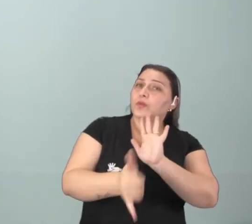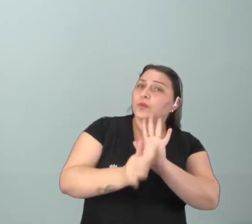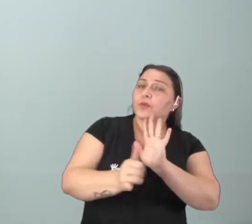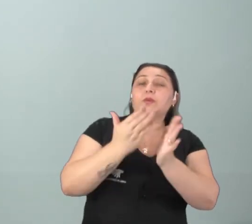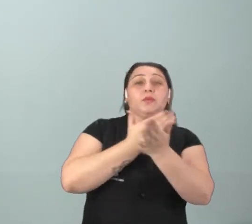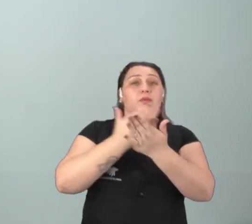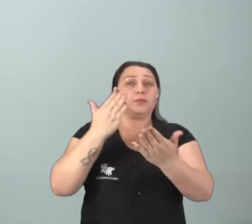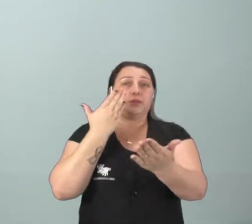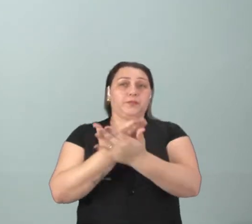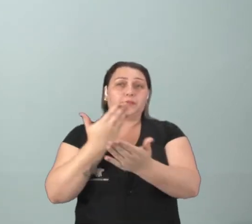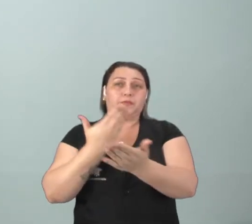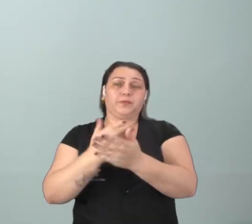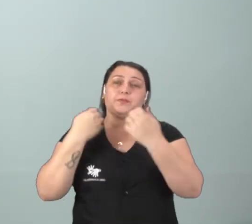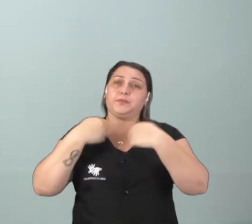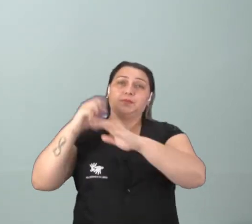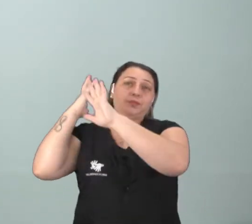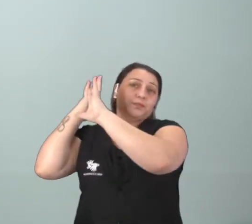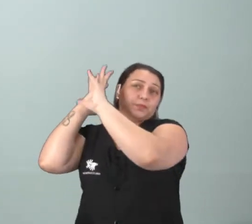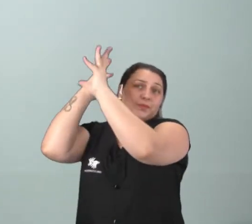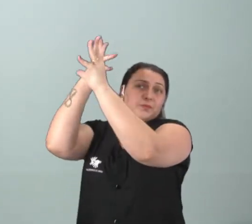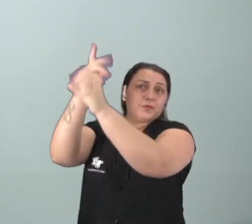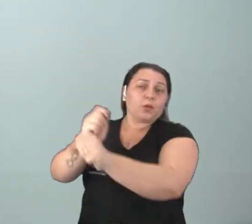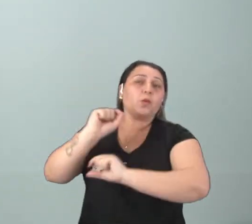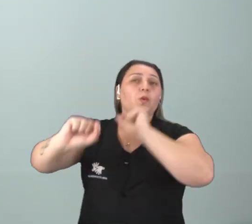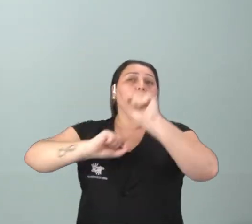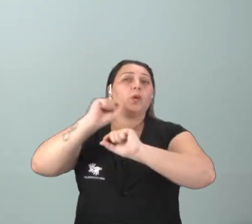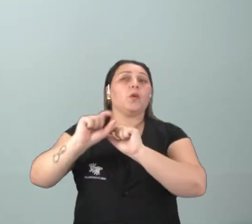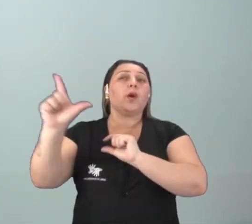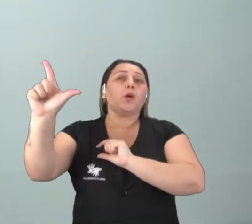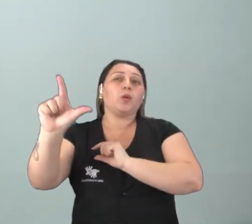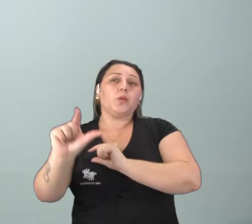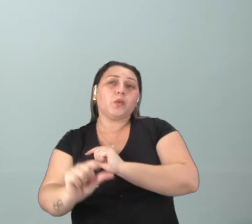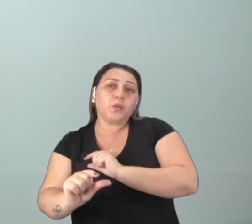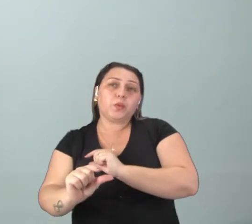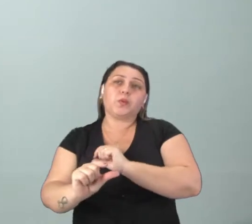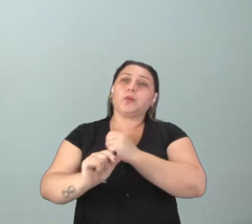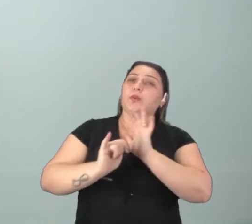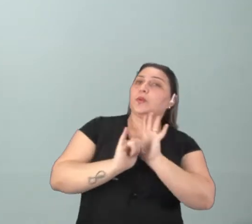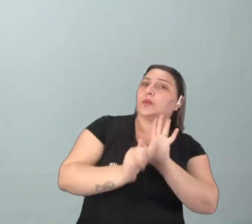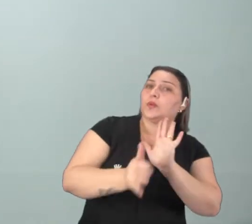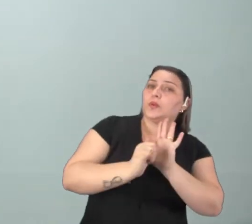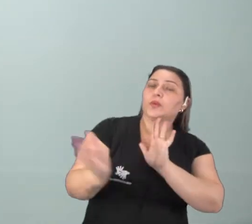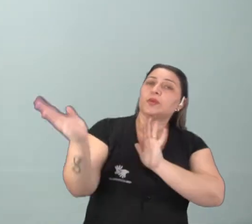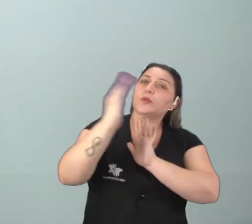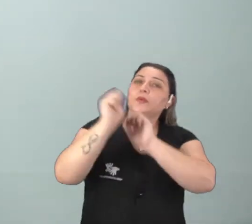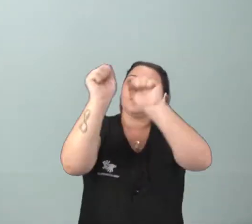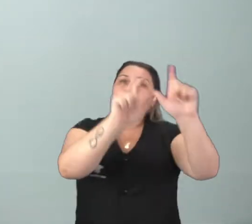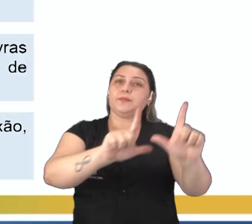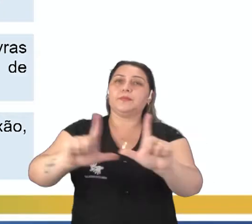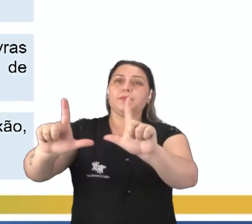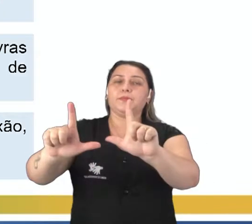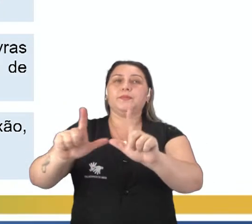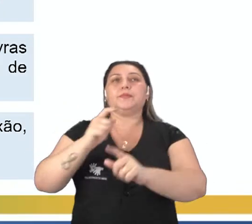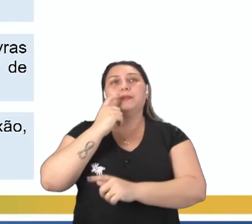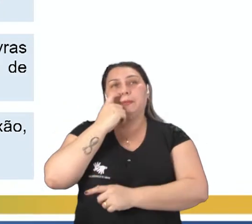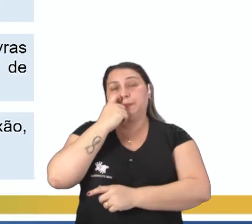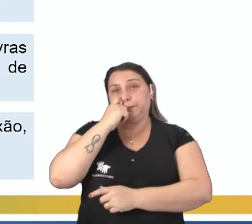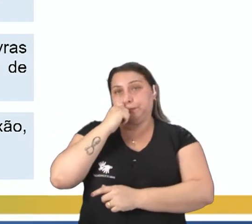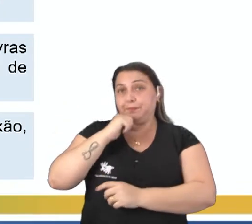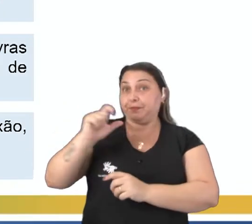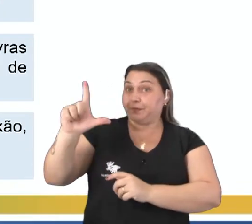nossa aula, a gente precisa relembrar o que é um microconto. Vamos lá? Acompanhe o slide.